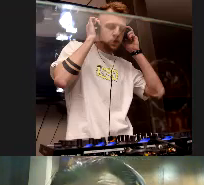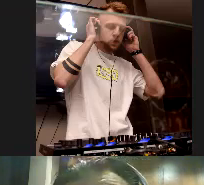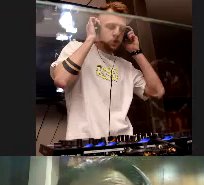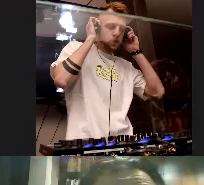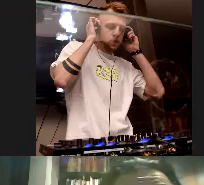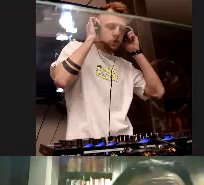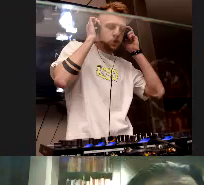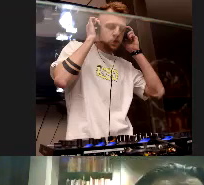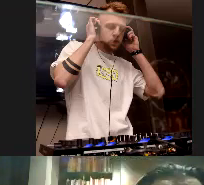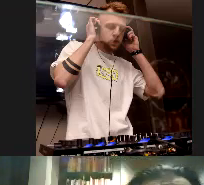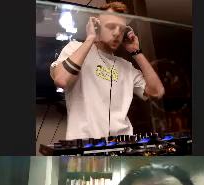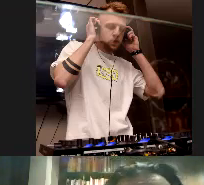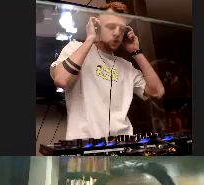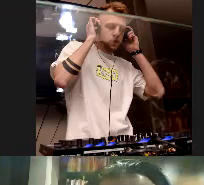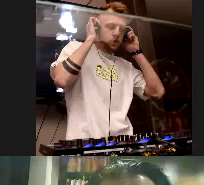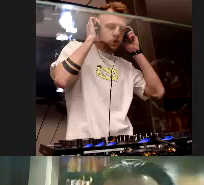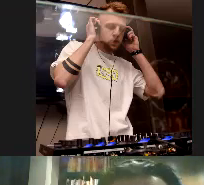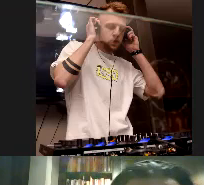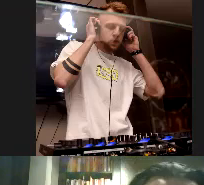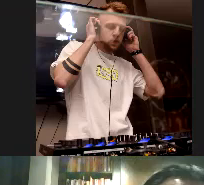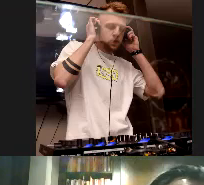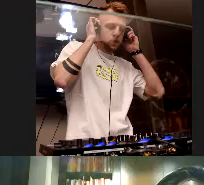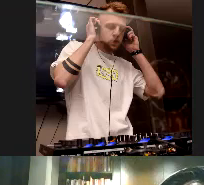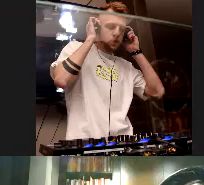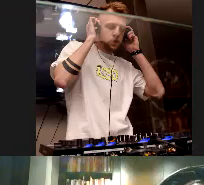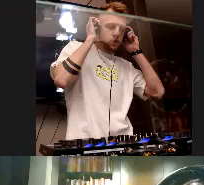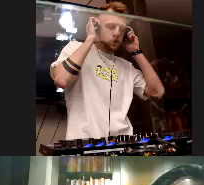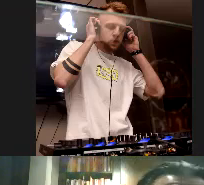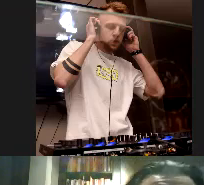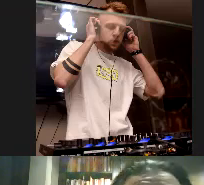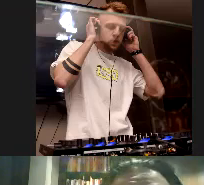Definido por lei, alguns usos podem ser poço, outros não.